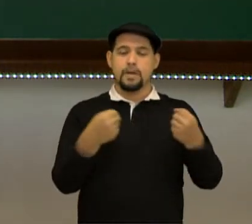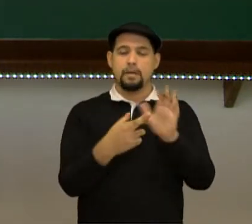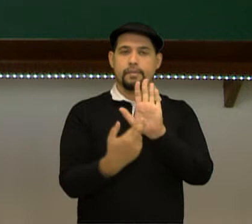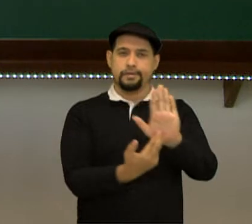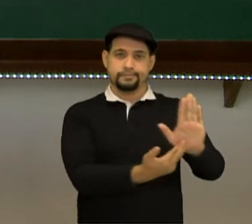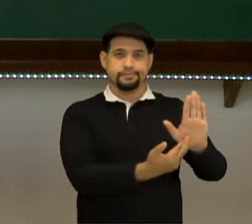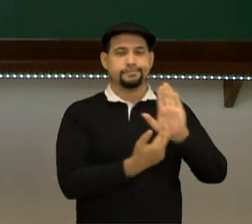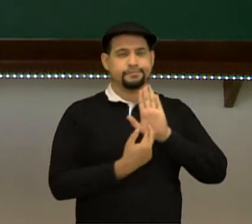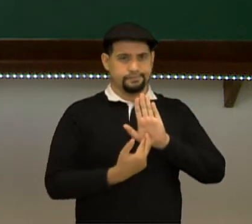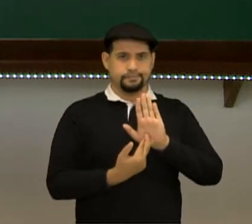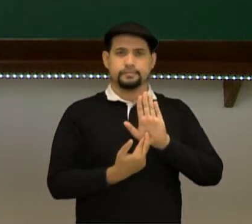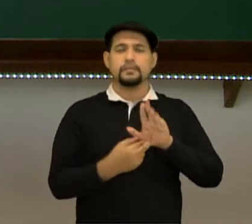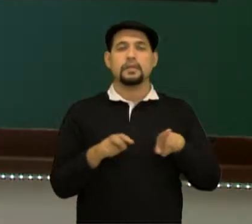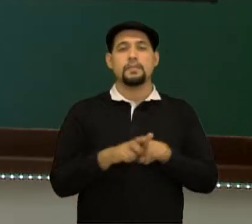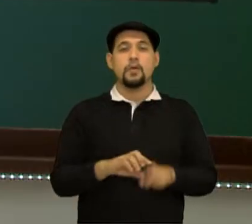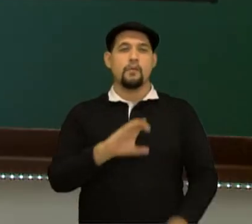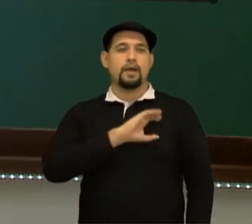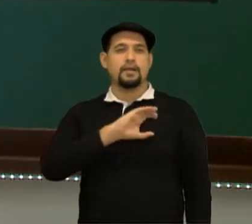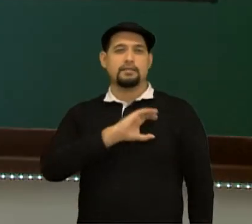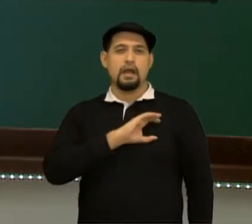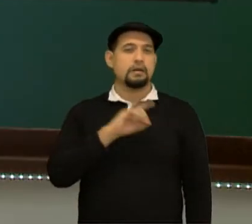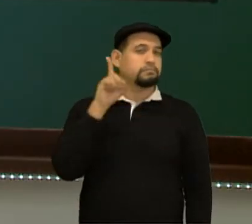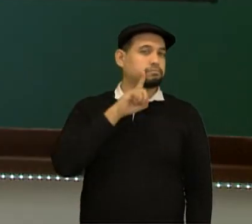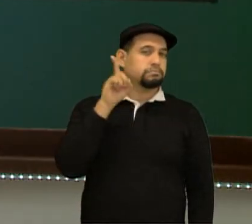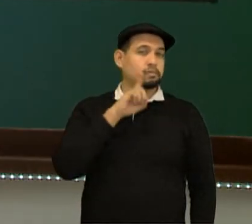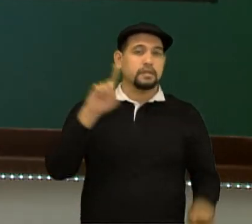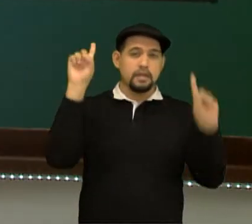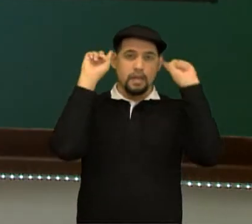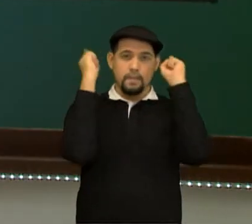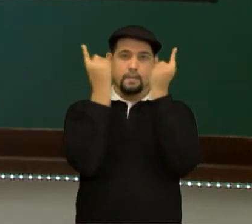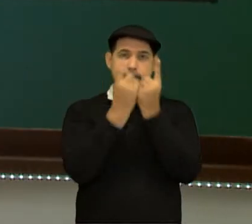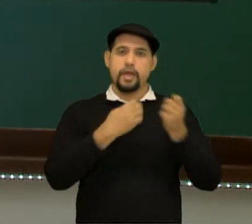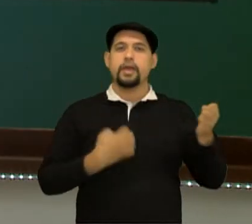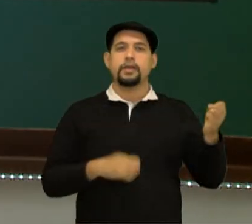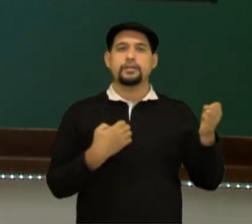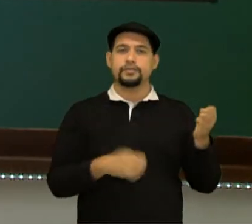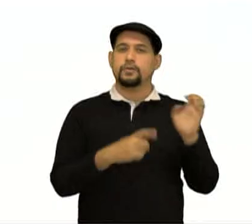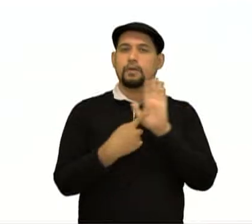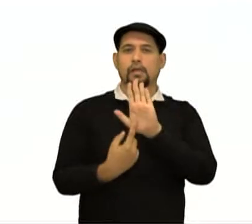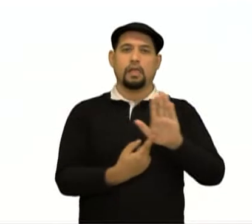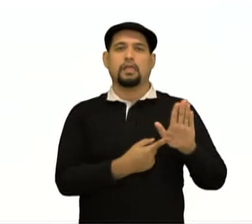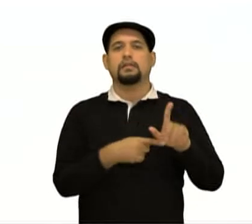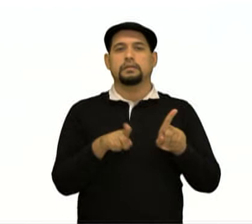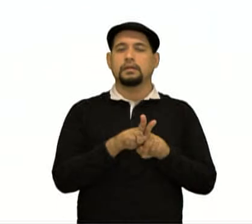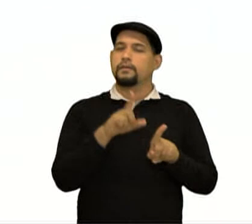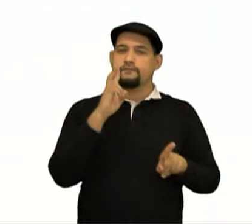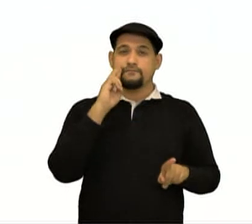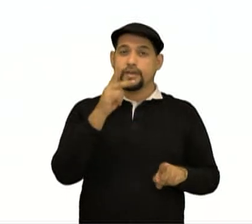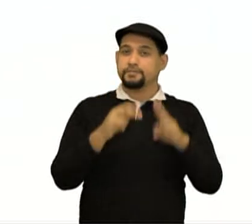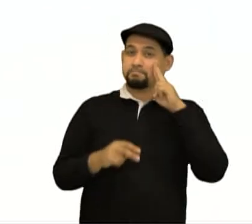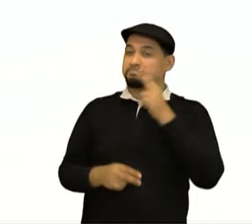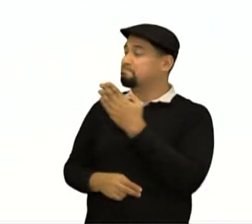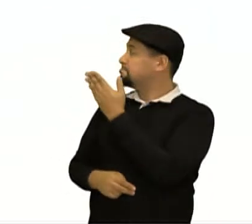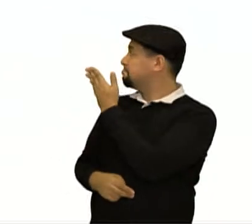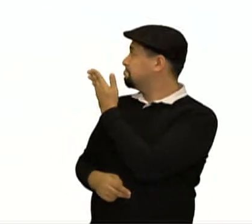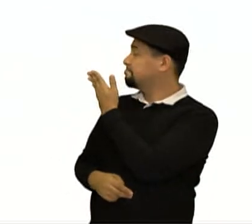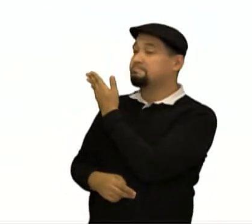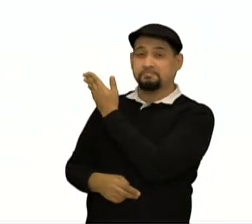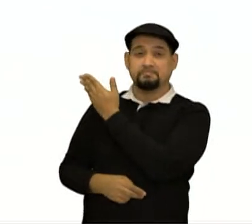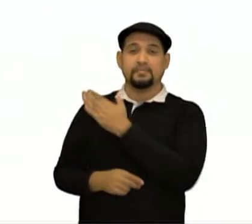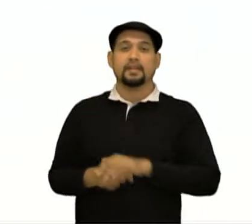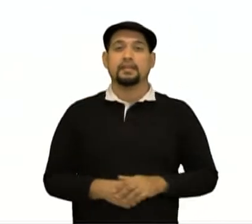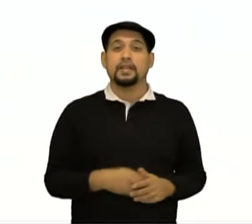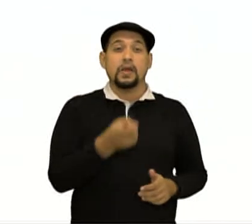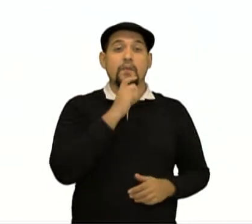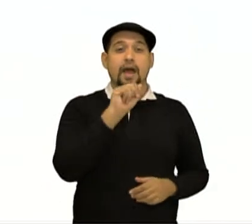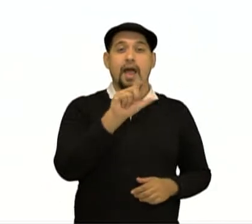ali ilustrativo do Canadá Estados Unidos e México vejam destacado aqui a presença no território africano no Alasca